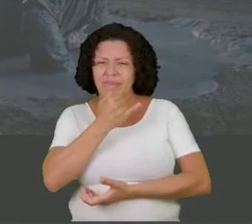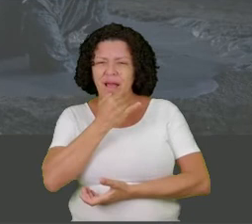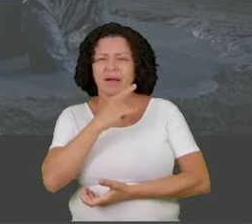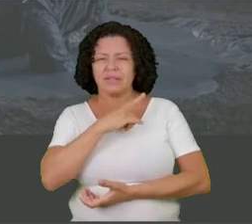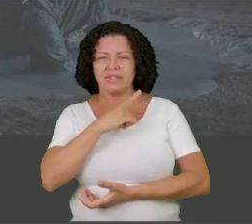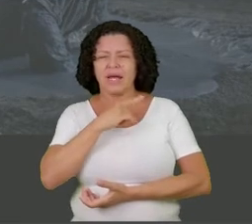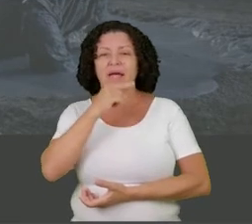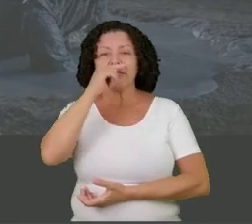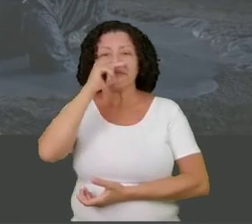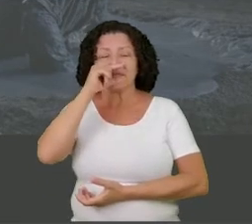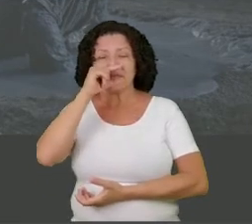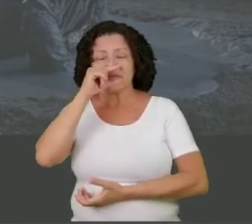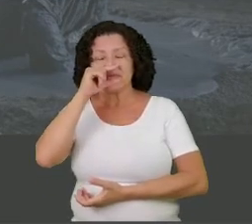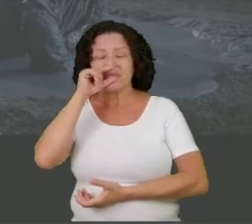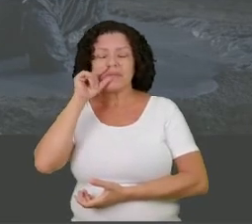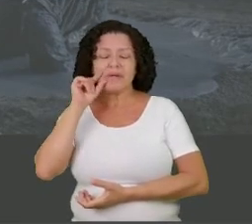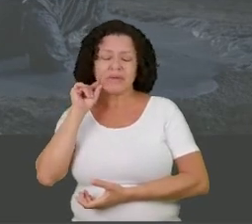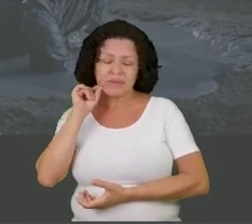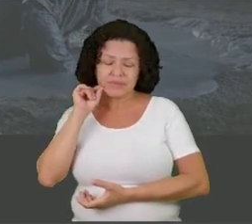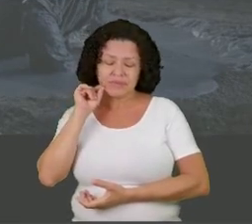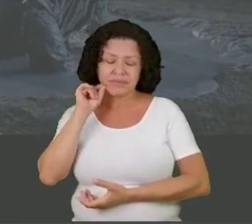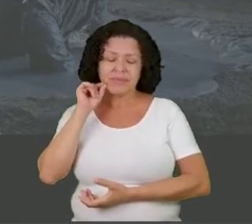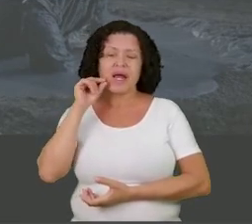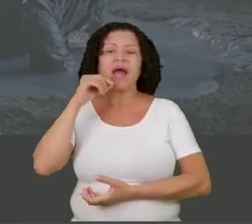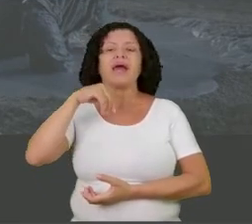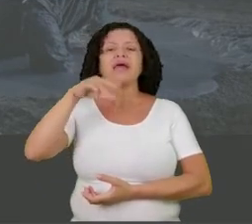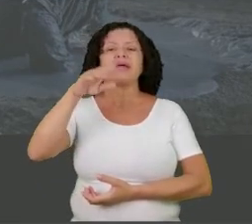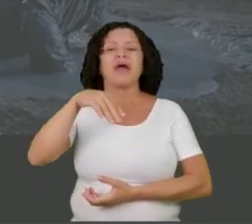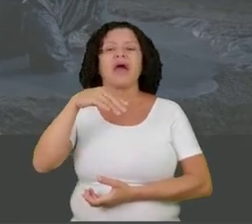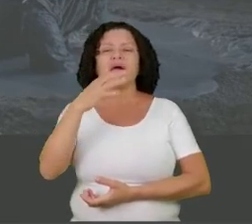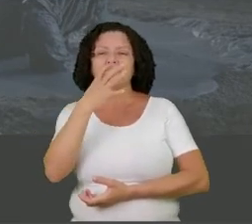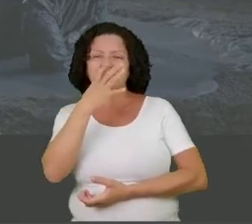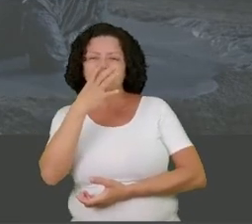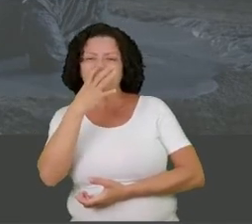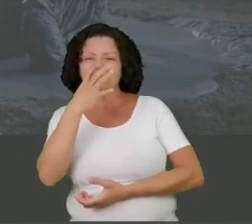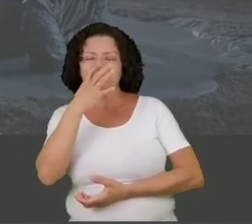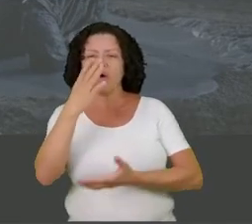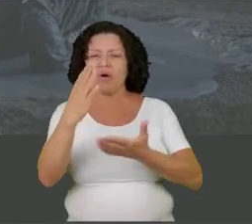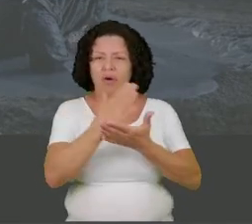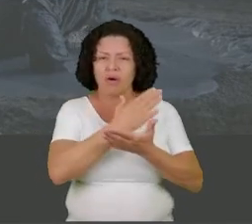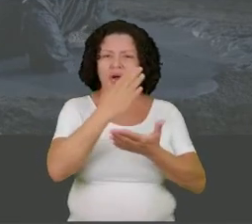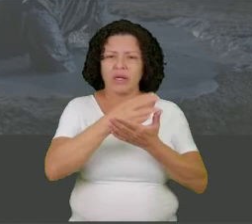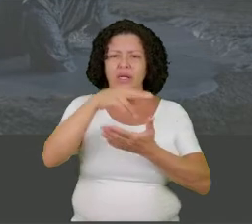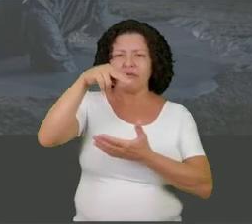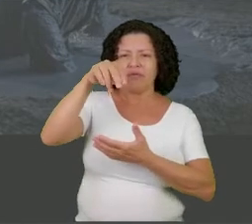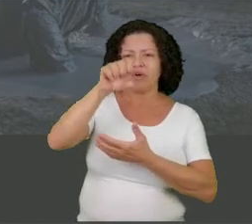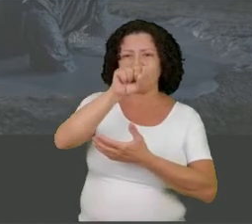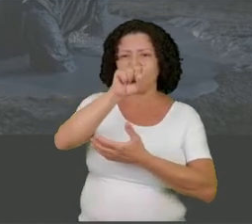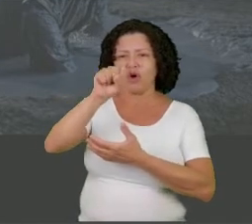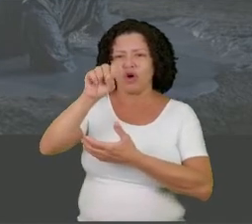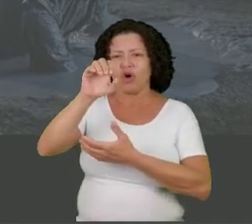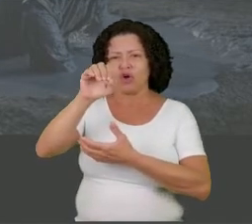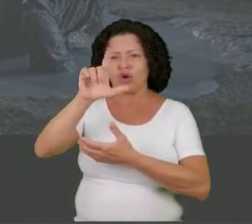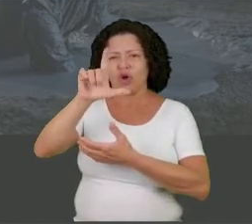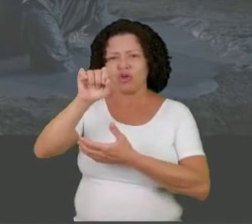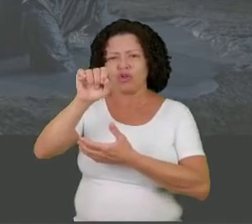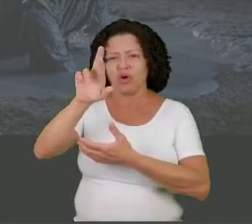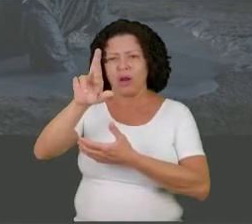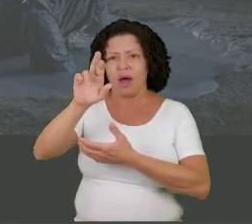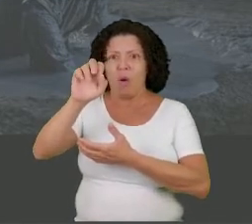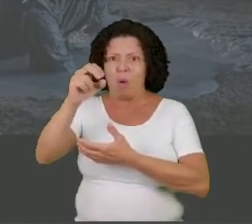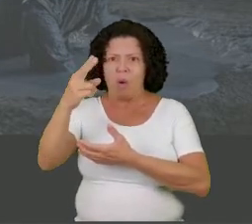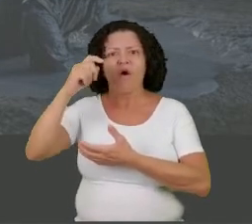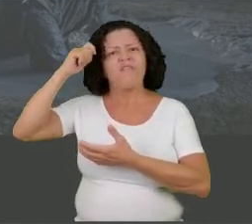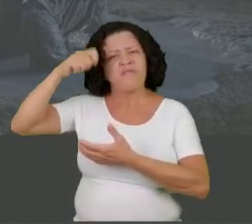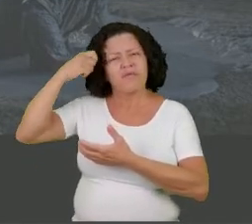Vamos usar agora o exemplo de André Luiz, né? Quem assistiu ou leu o livro Nosso Lar